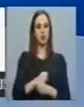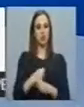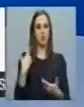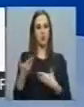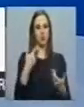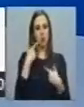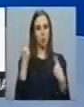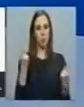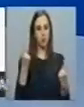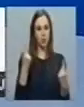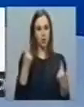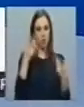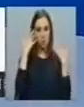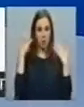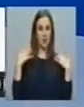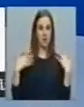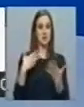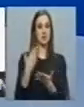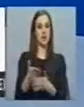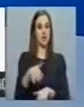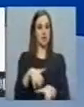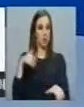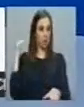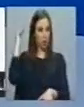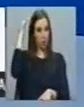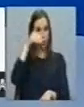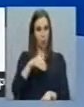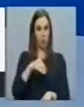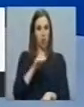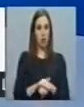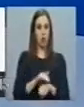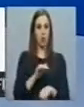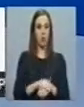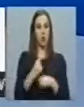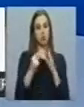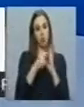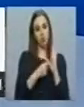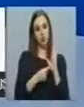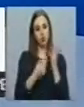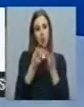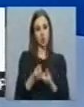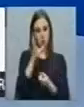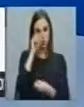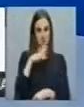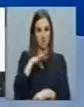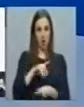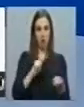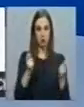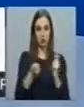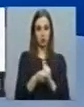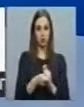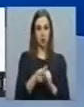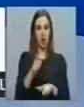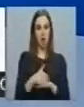públicos vão do Marquês de Pombal à Assembleia da República. Em causa estão alguns pontos do Orçamento do Estado que querem ver alterados antes